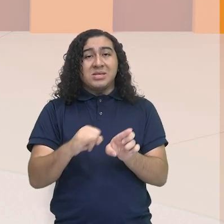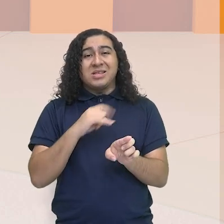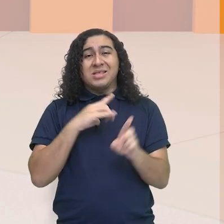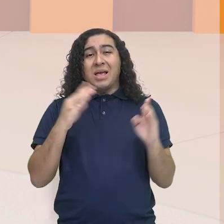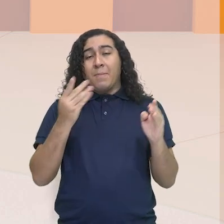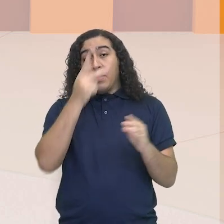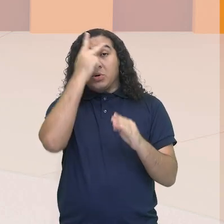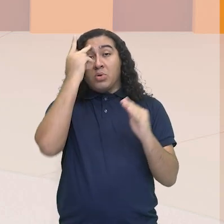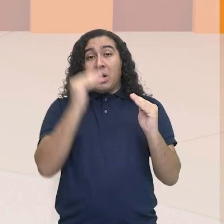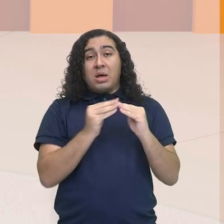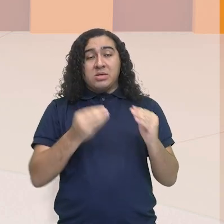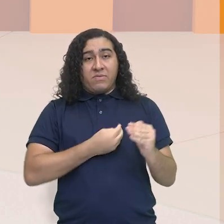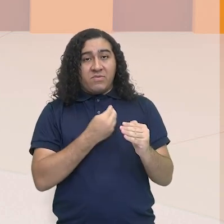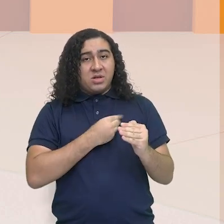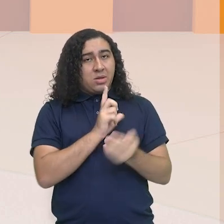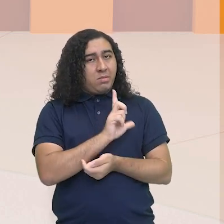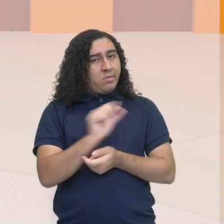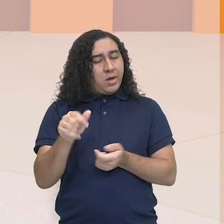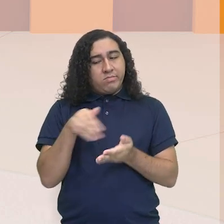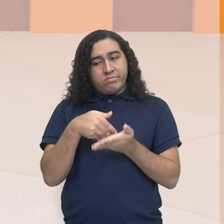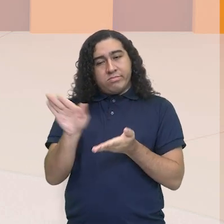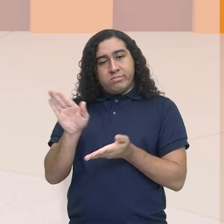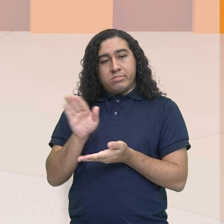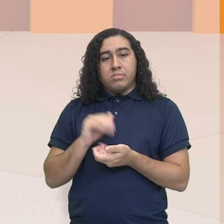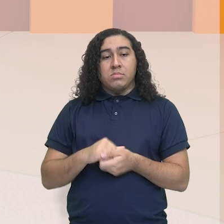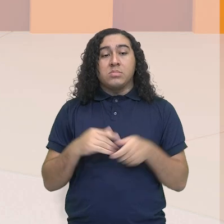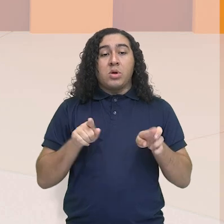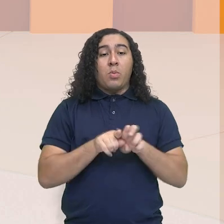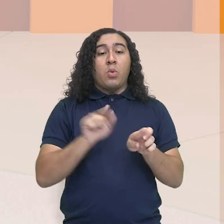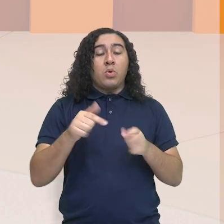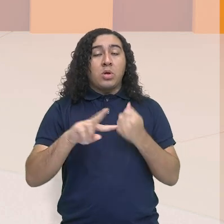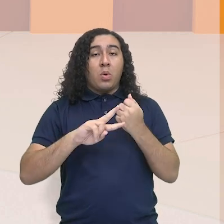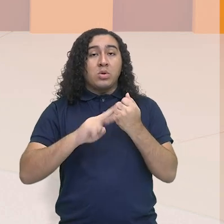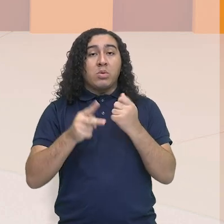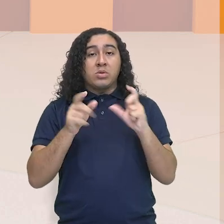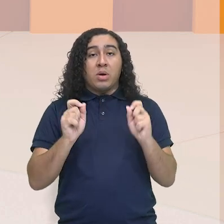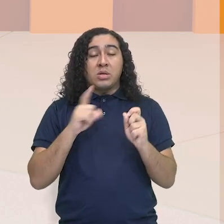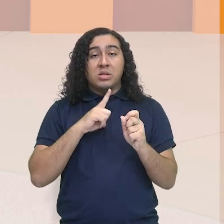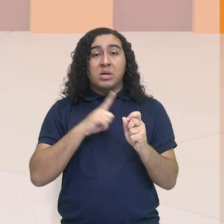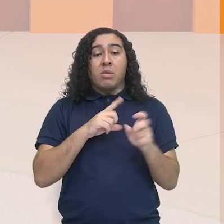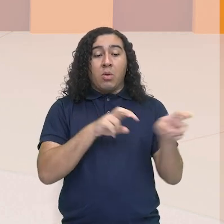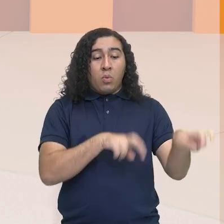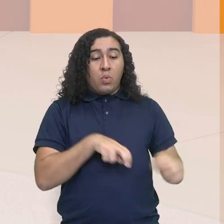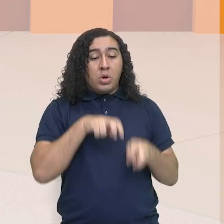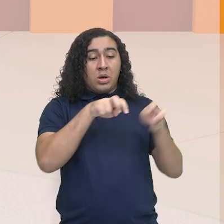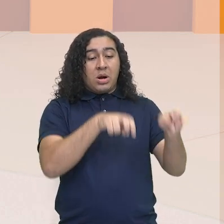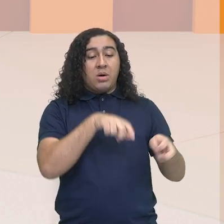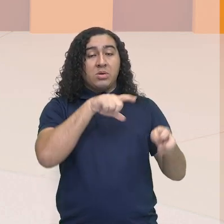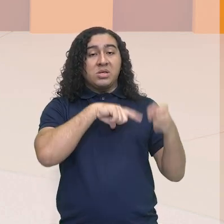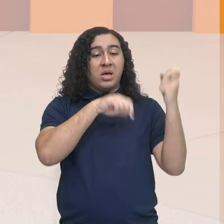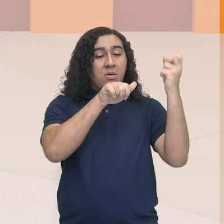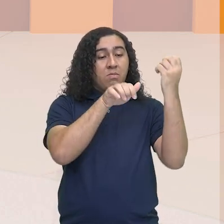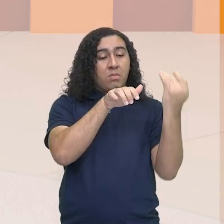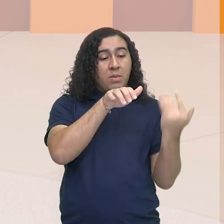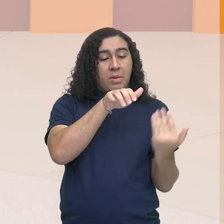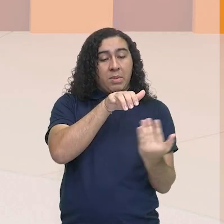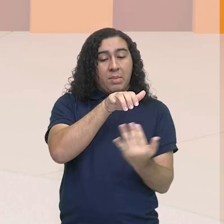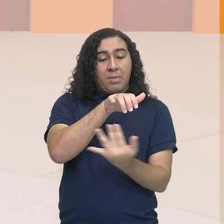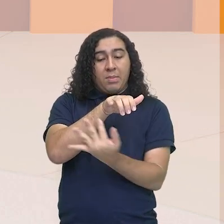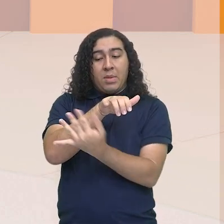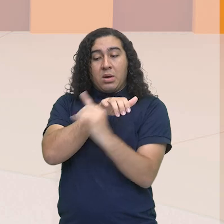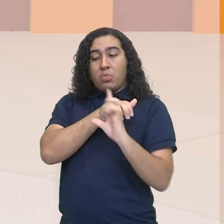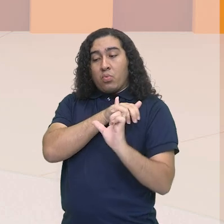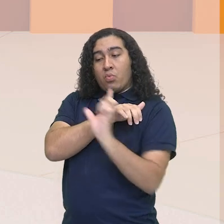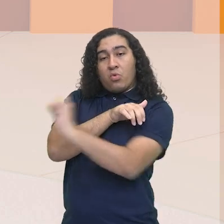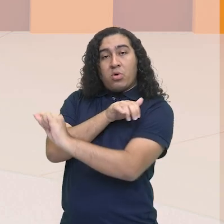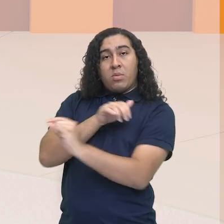vai embora, né? Não está nem aí, né? Outra consequência é o êxodo rural, provocado pela saída de pessoas, né? Você tem ali um monte